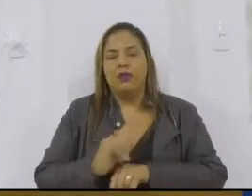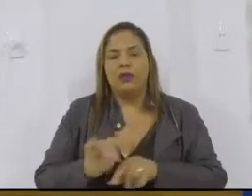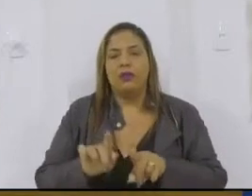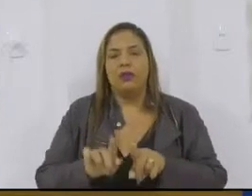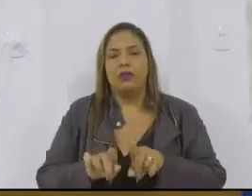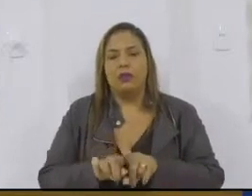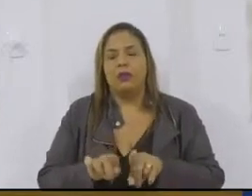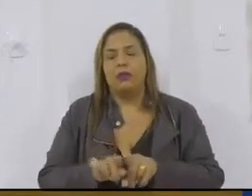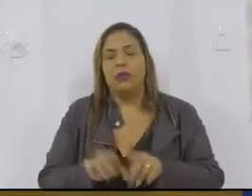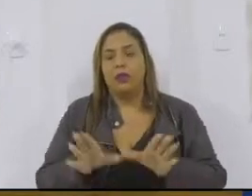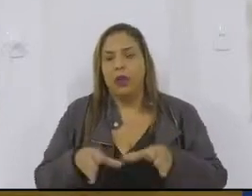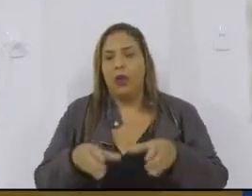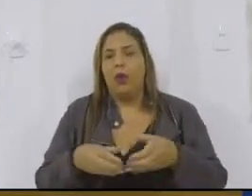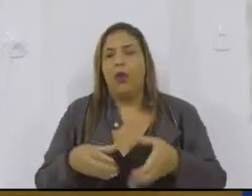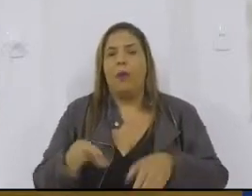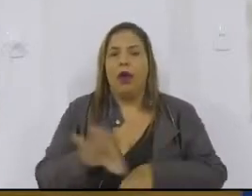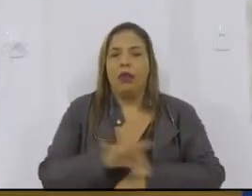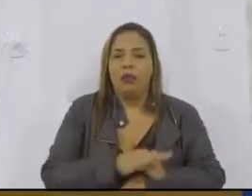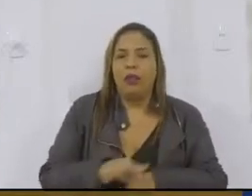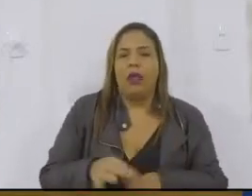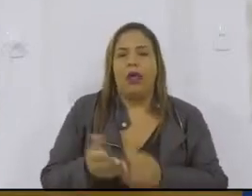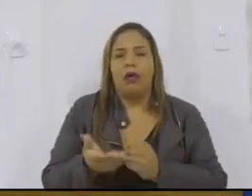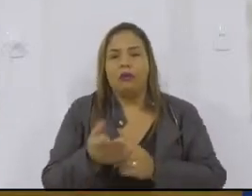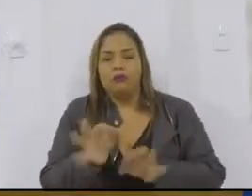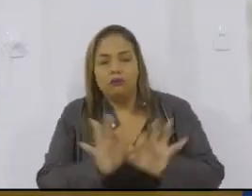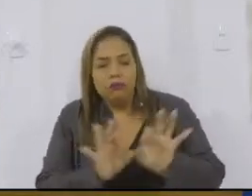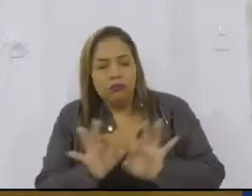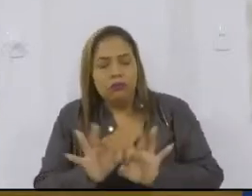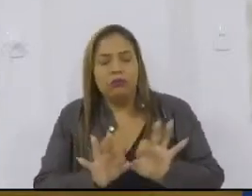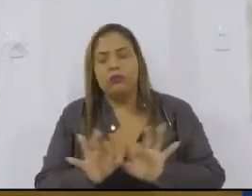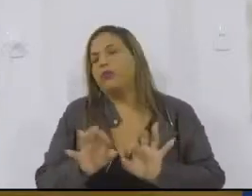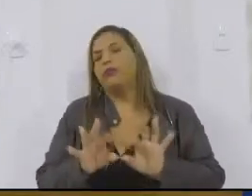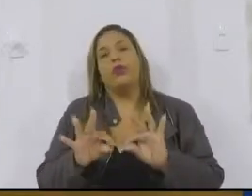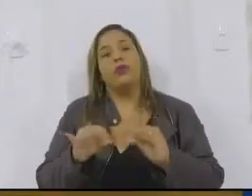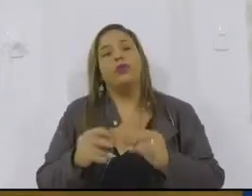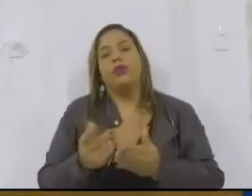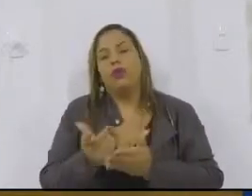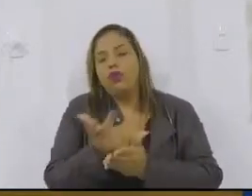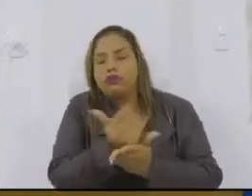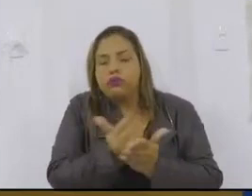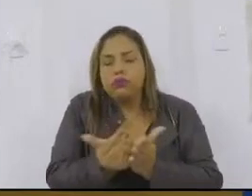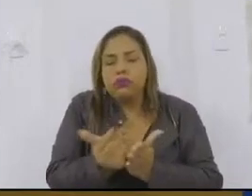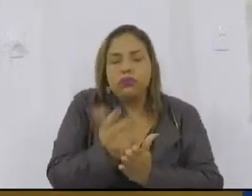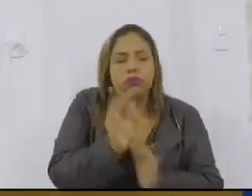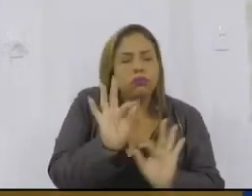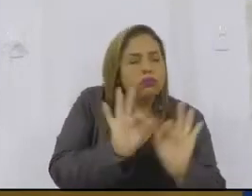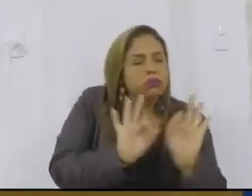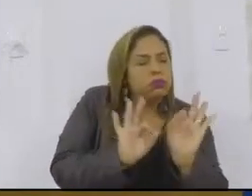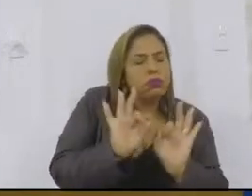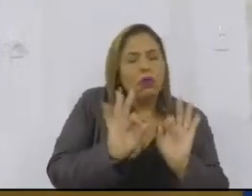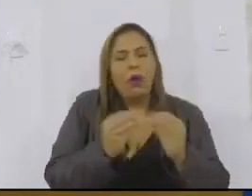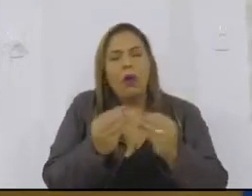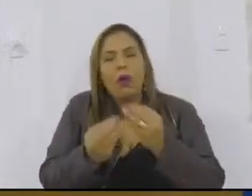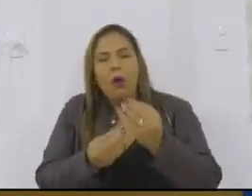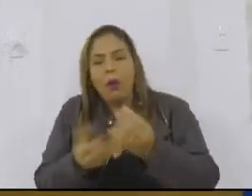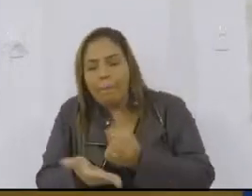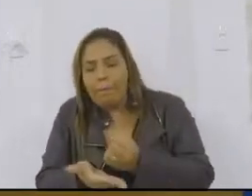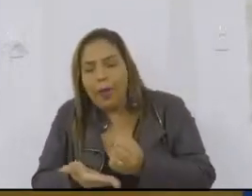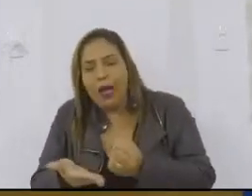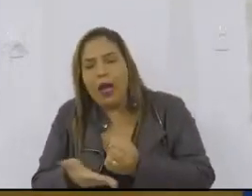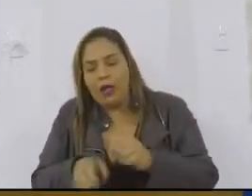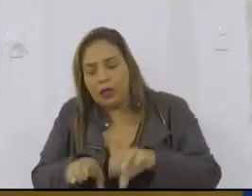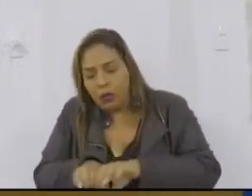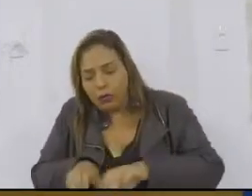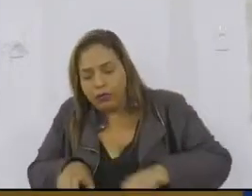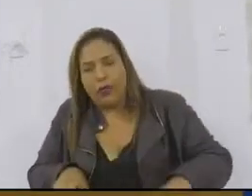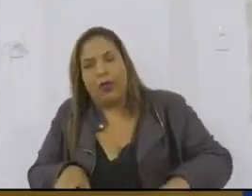equipe, arquiteto, urbanista, que vai conseguir desenhar melhor a questão do saneamento básico no município